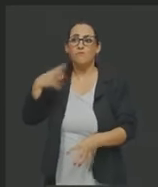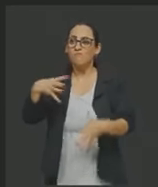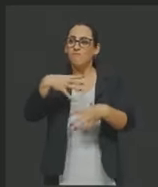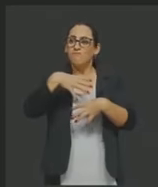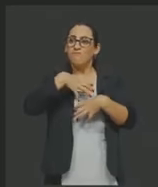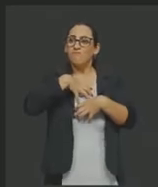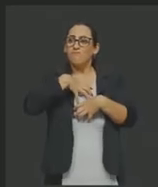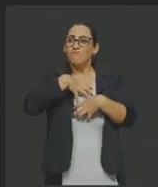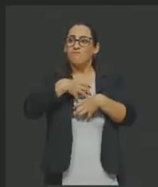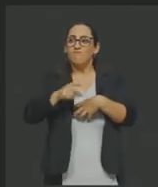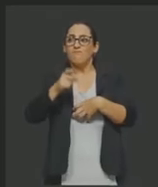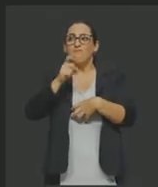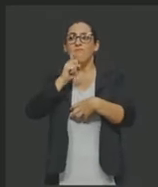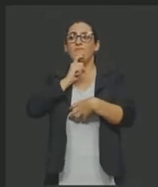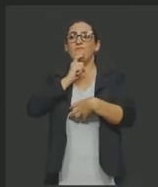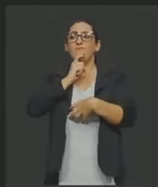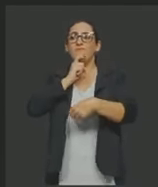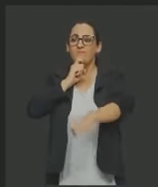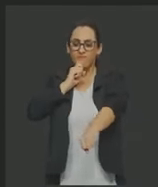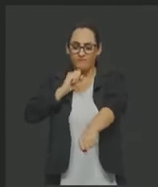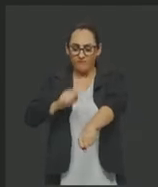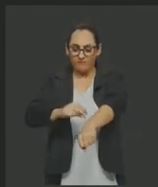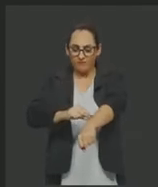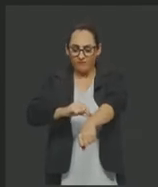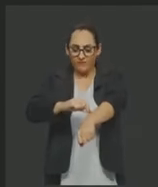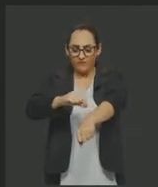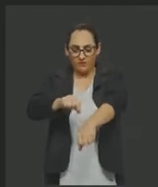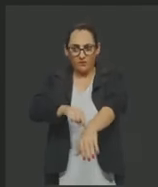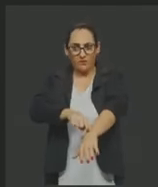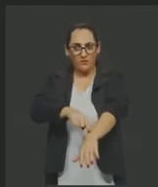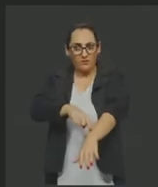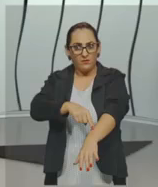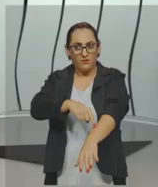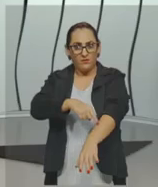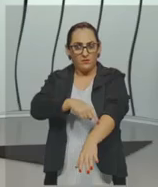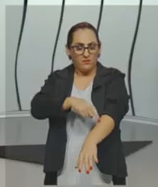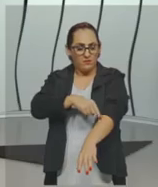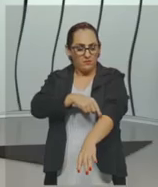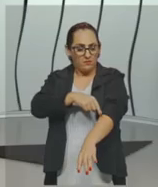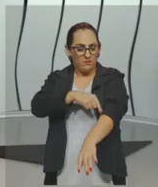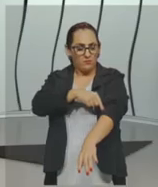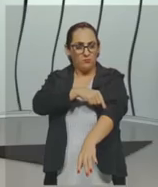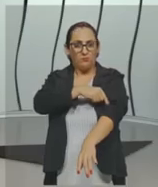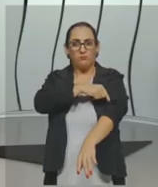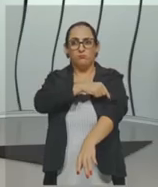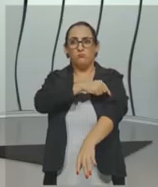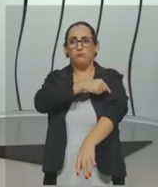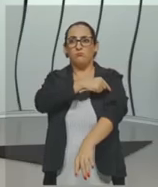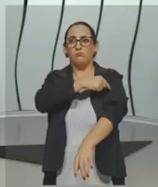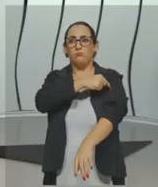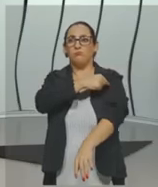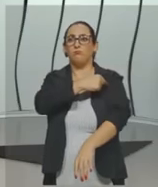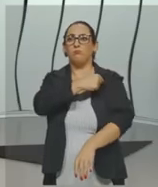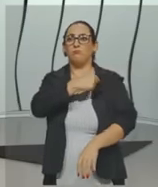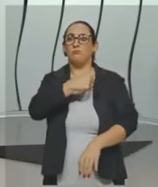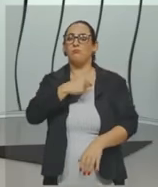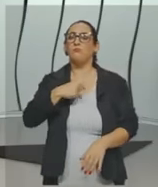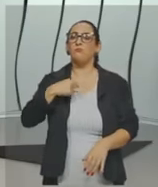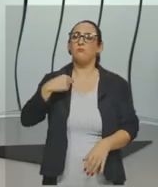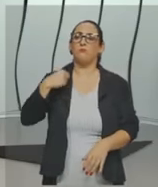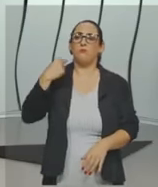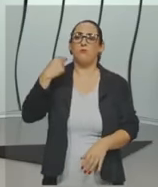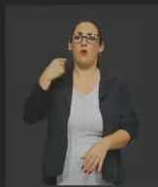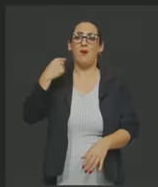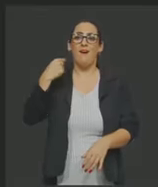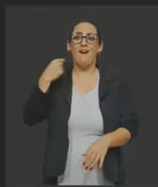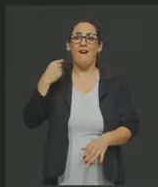esse frio, né? Vai subir pela pele, aí vai subir então de cinza aqui, ó, pelo